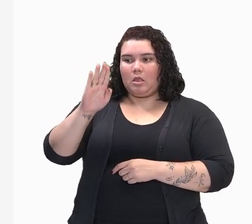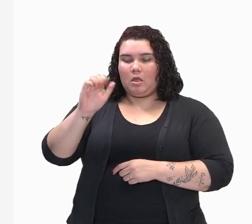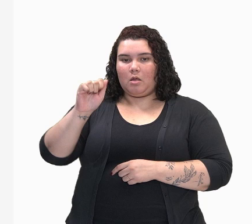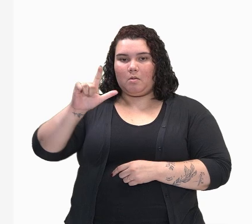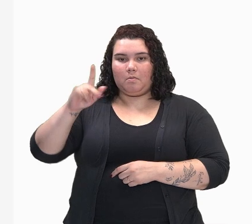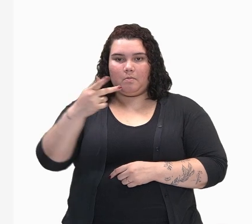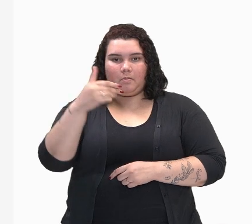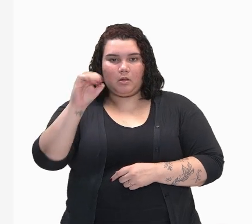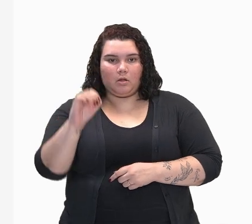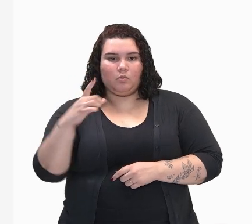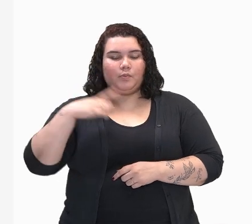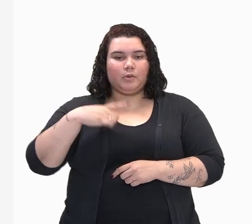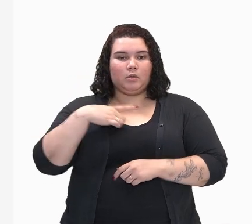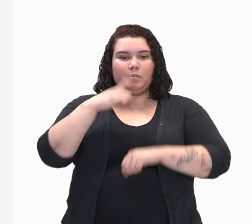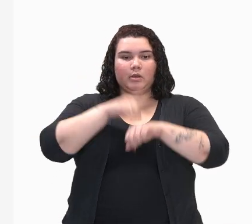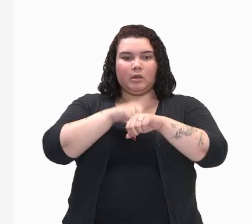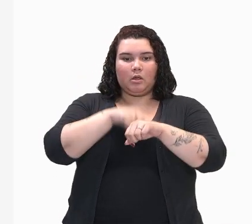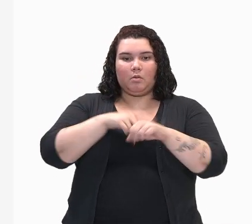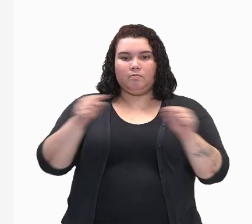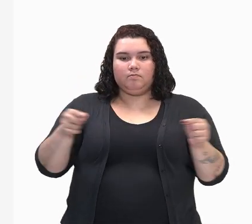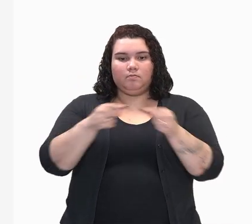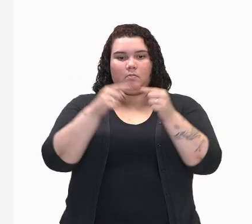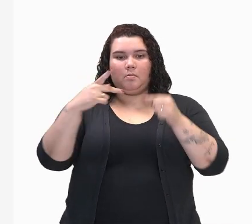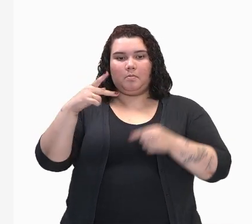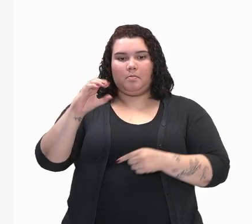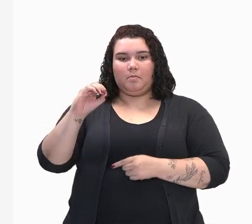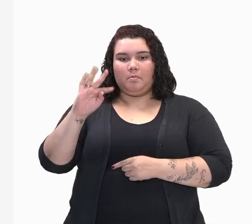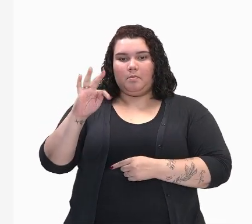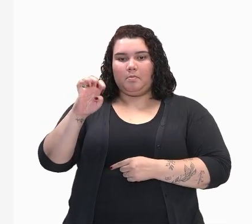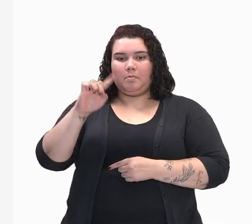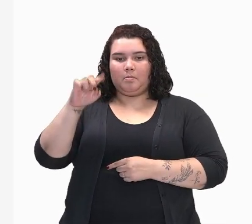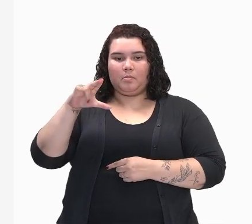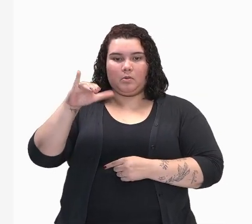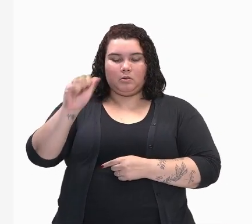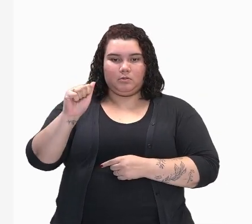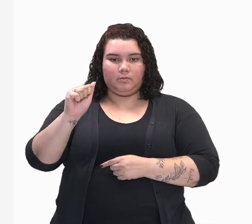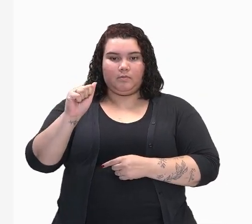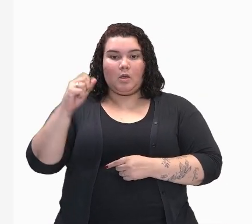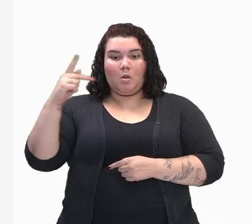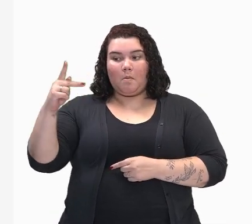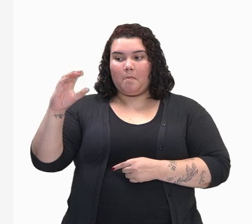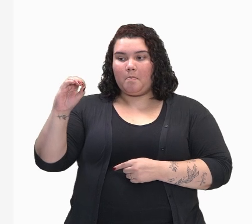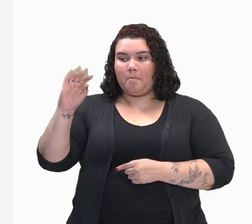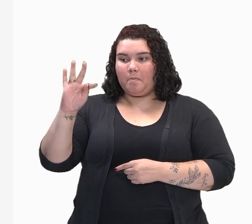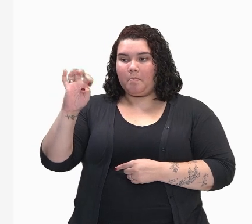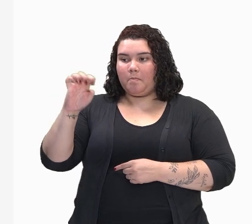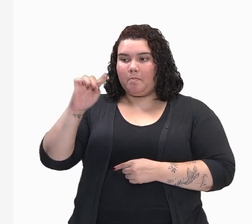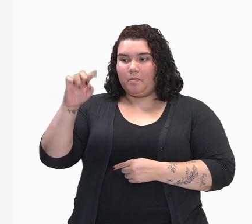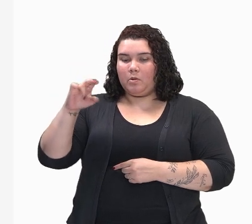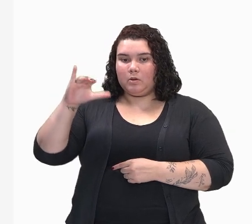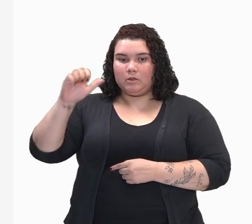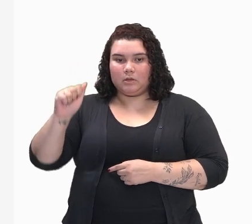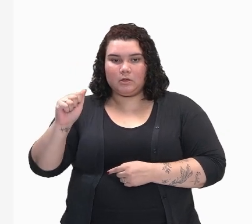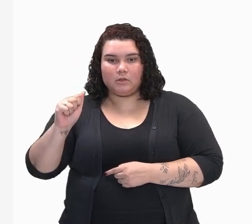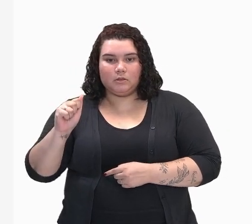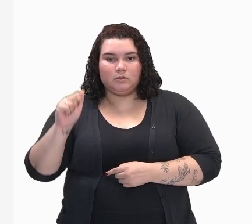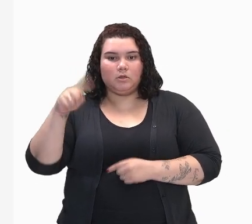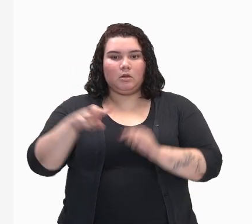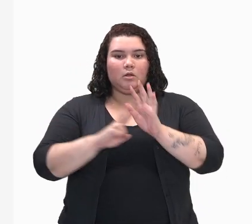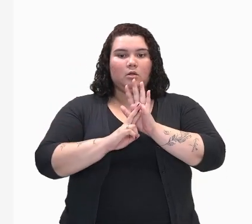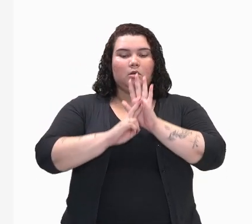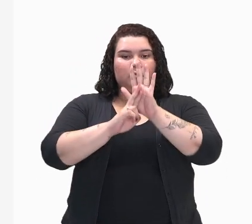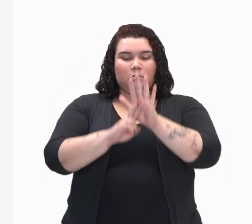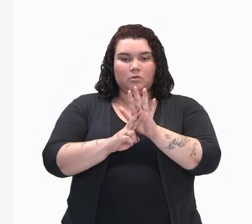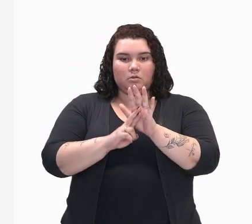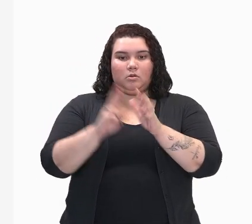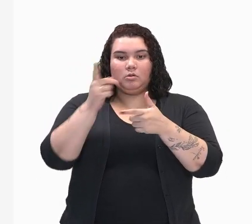de realização, definindo a potência. Então, pessoal, potência nada mais é do que o trabalho